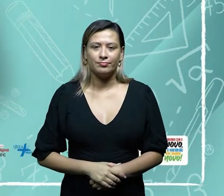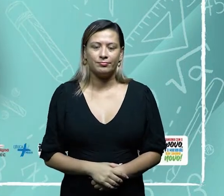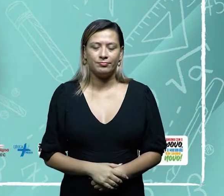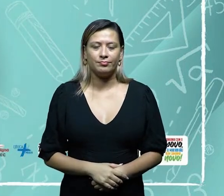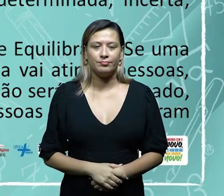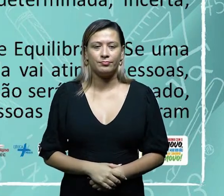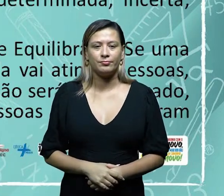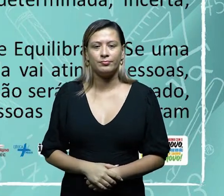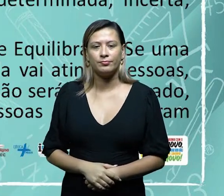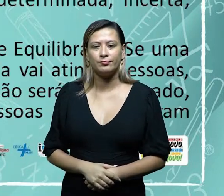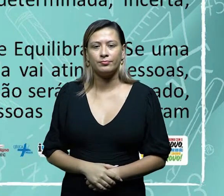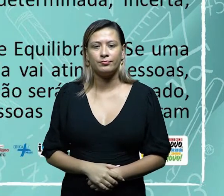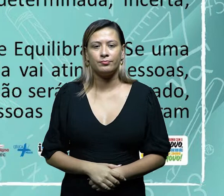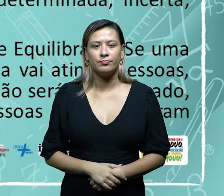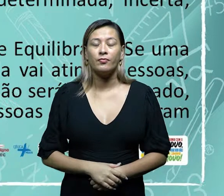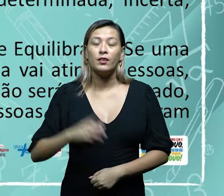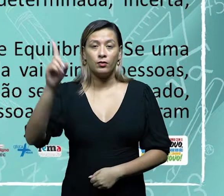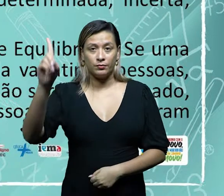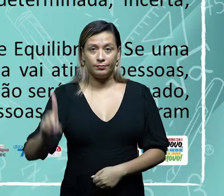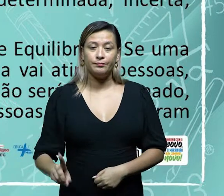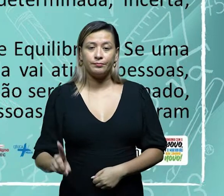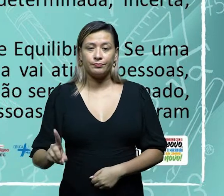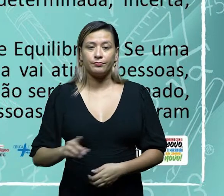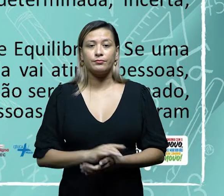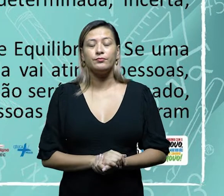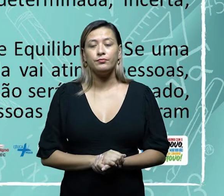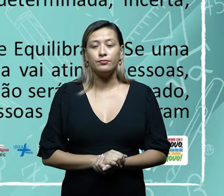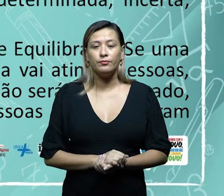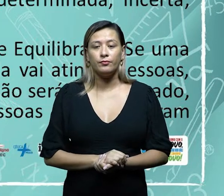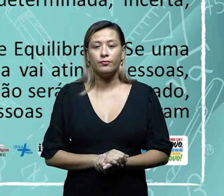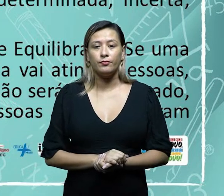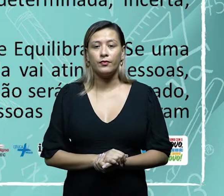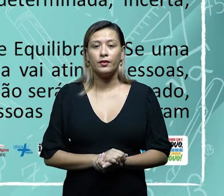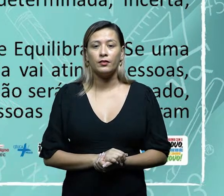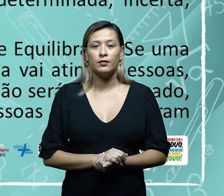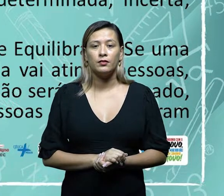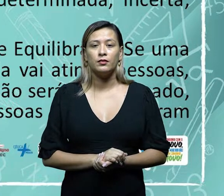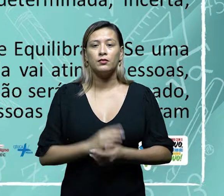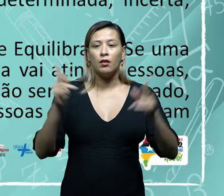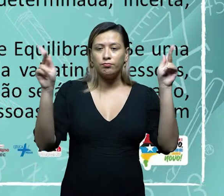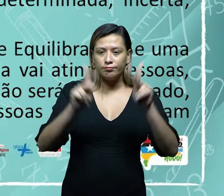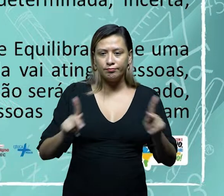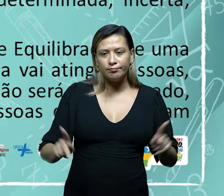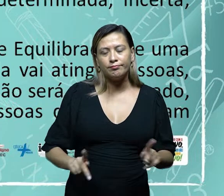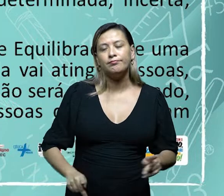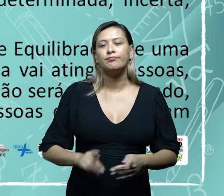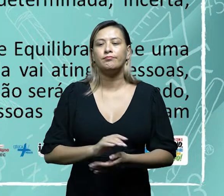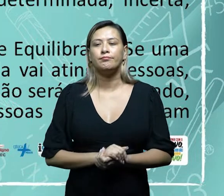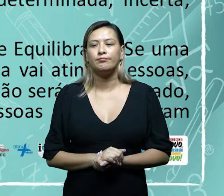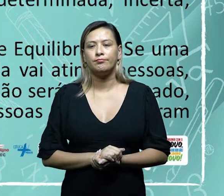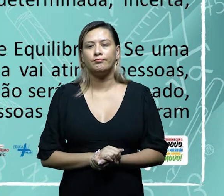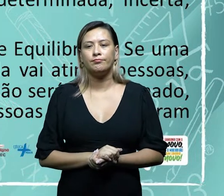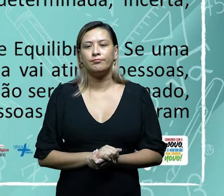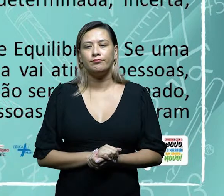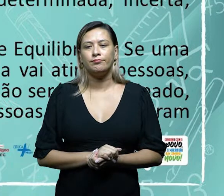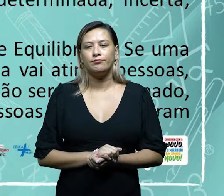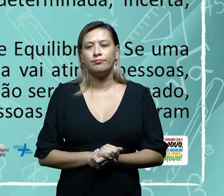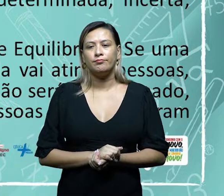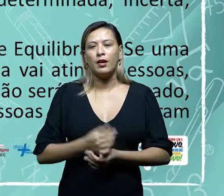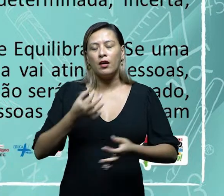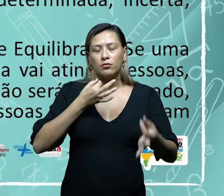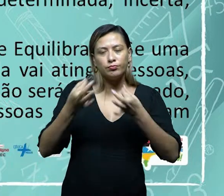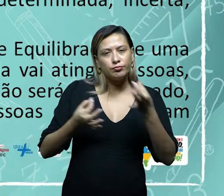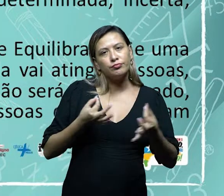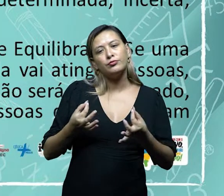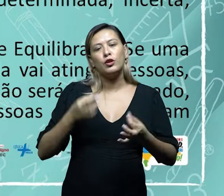da aula, tá bom? Esses direitos, eles tratam-se, né? Tratam-se do direito à paz, à autodeterminação dos povos, né? O direito